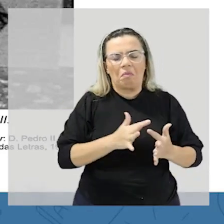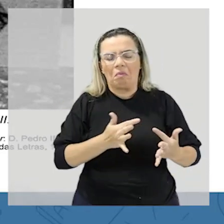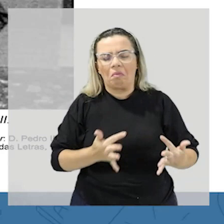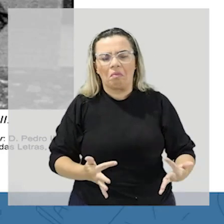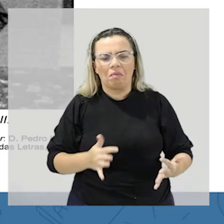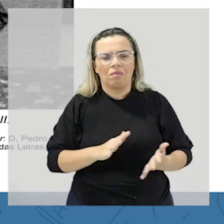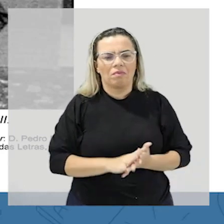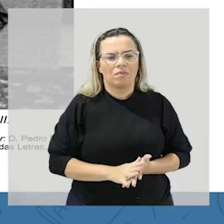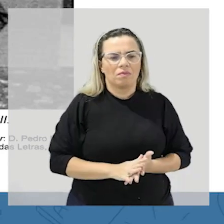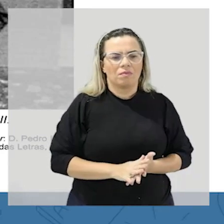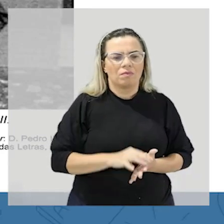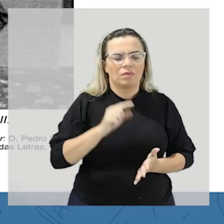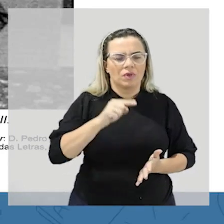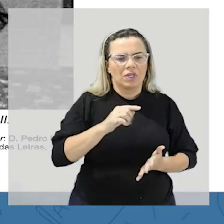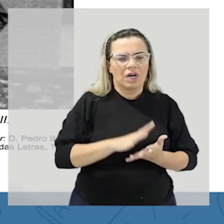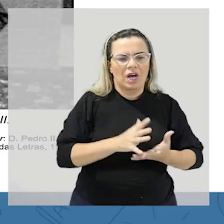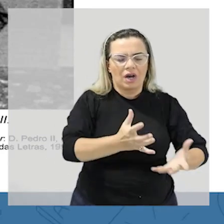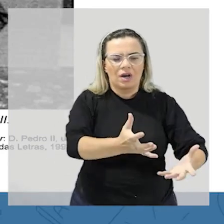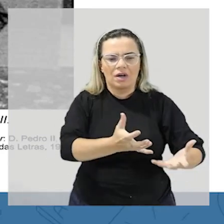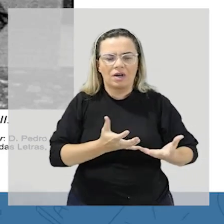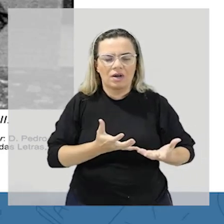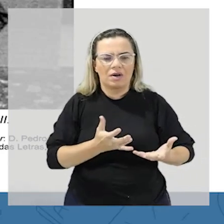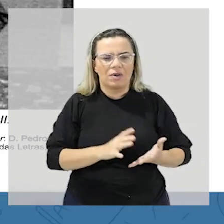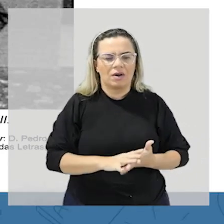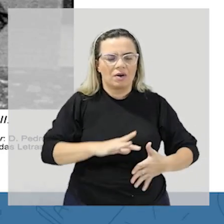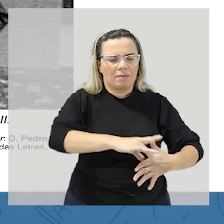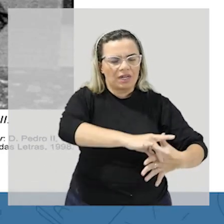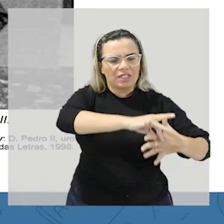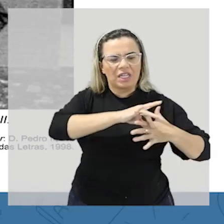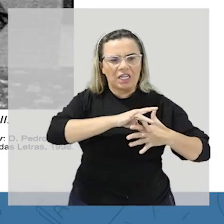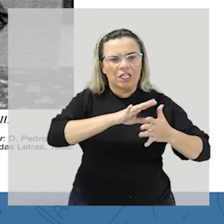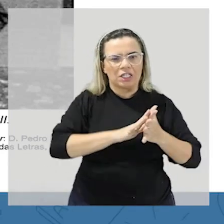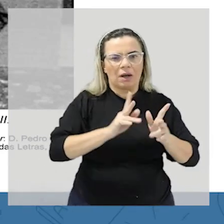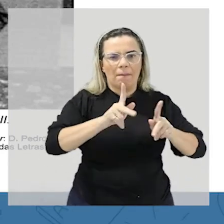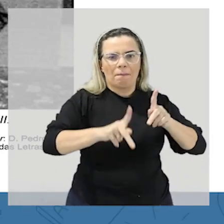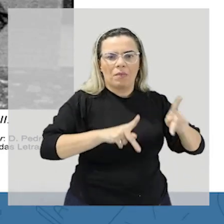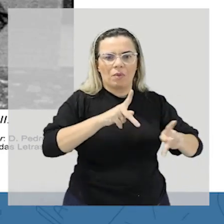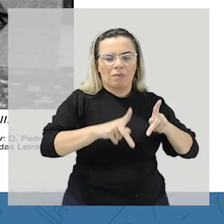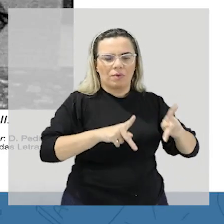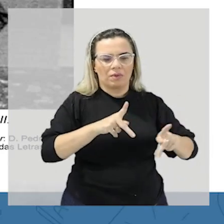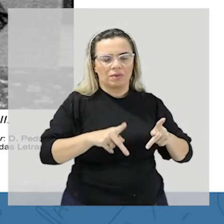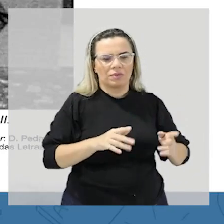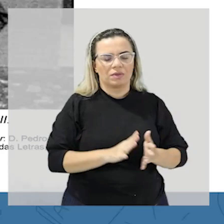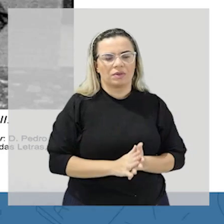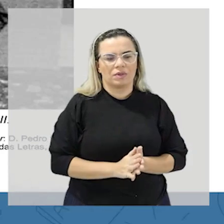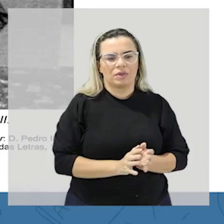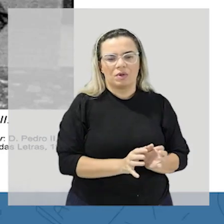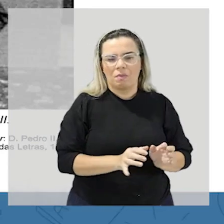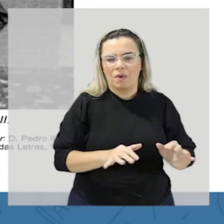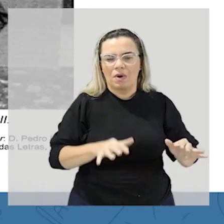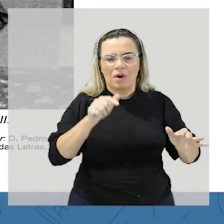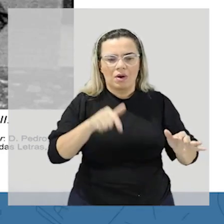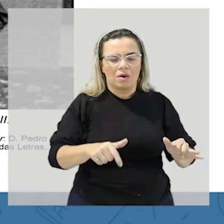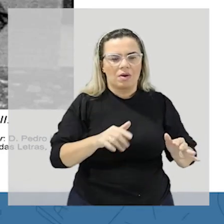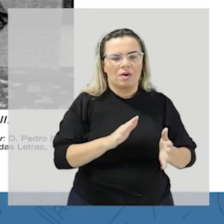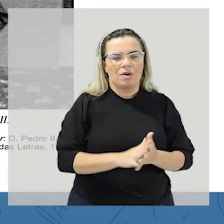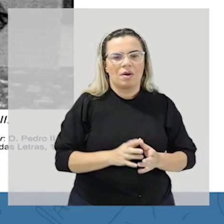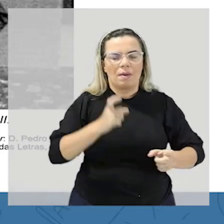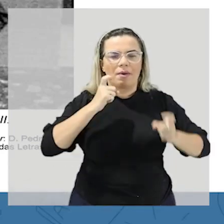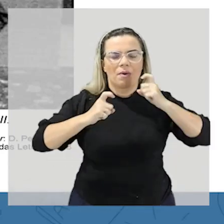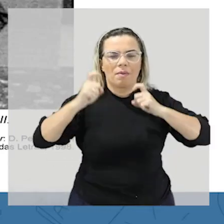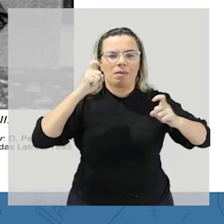simplesmente buscando uma liderança popular. Essa foi uma das grandes preocupações de Dom Pedro